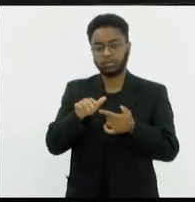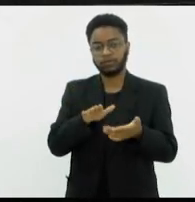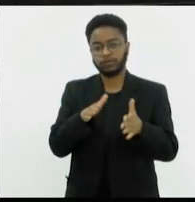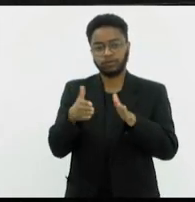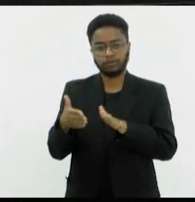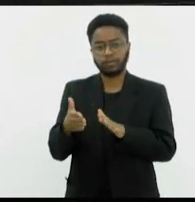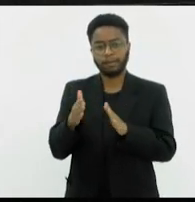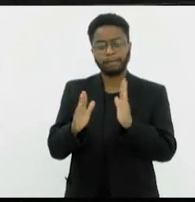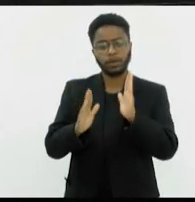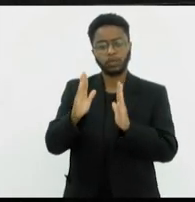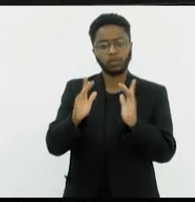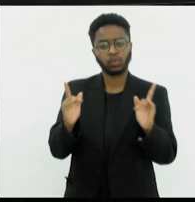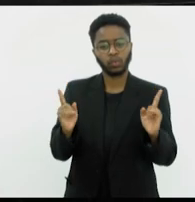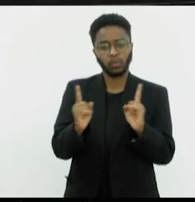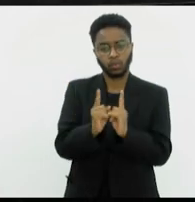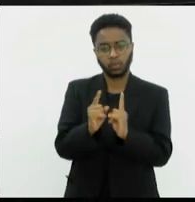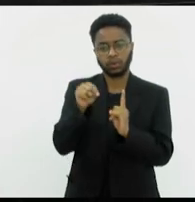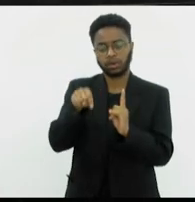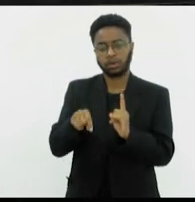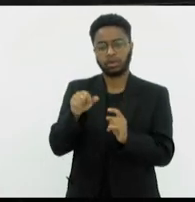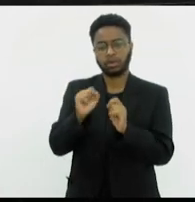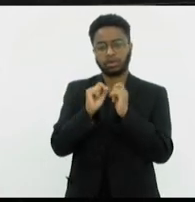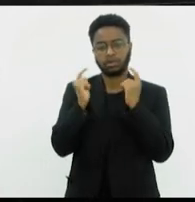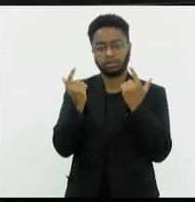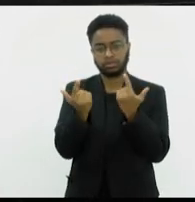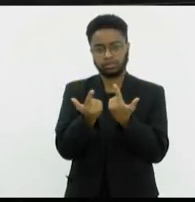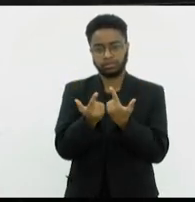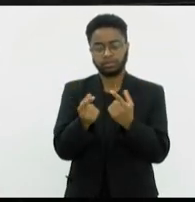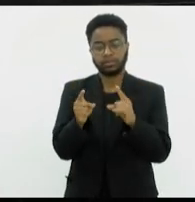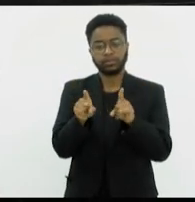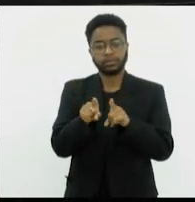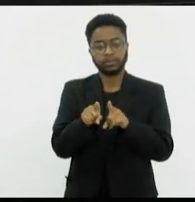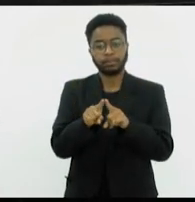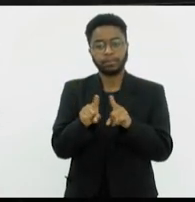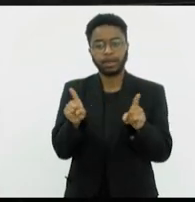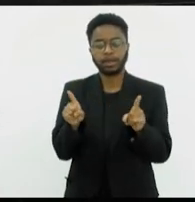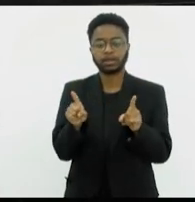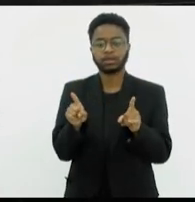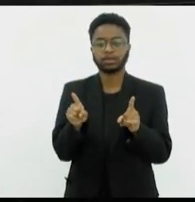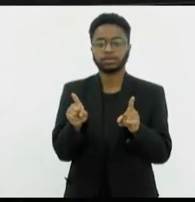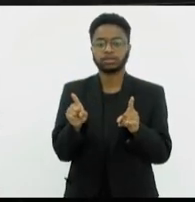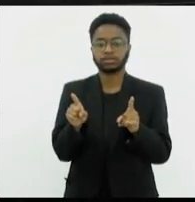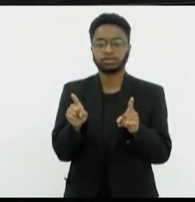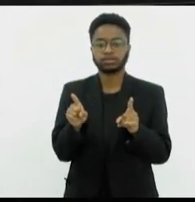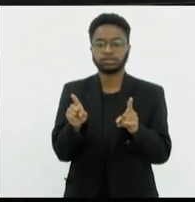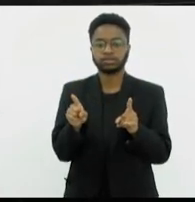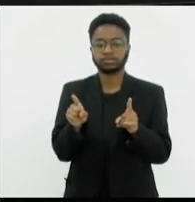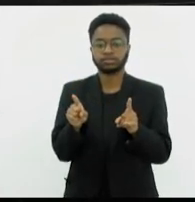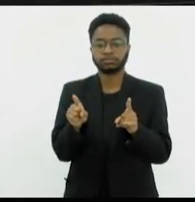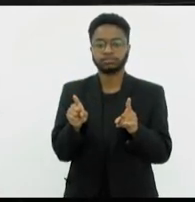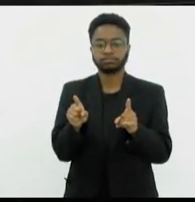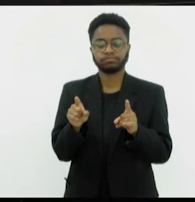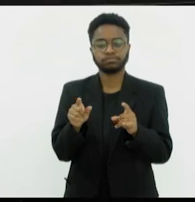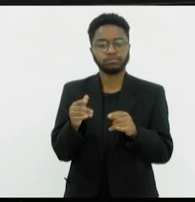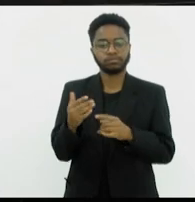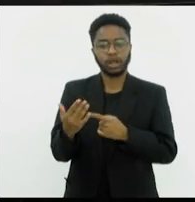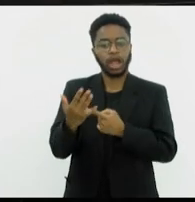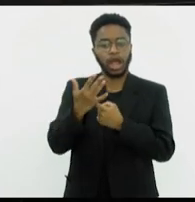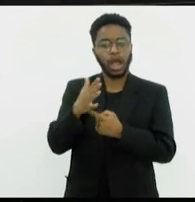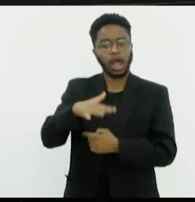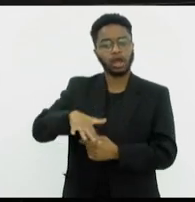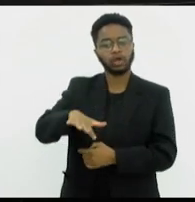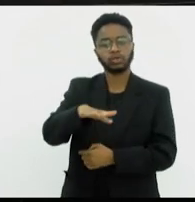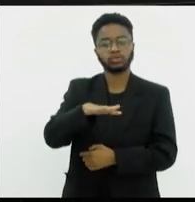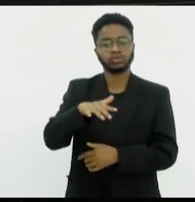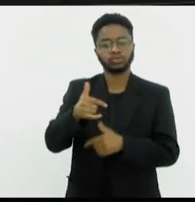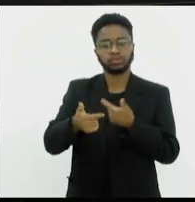curta no Parlamento Fluminense, mas que tanto dignificou o Parlamento e